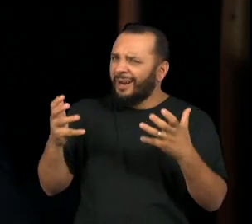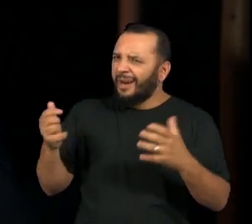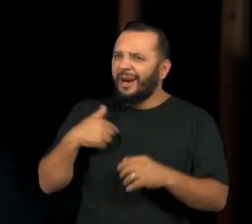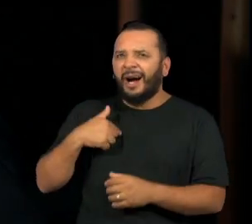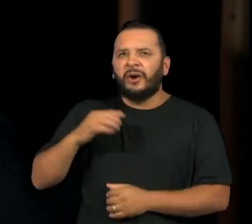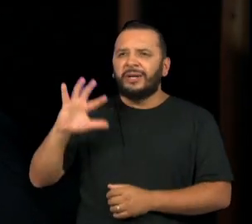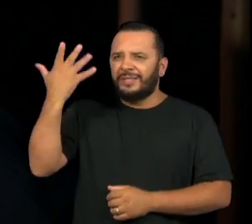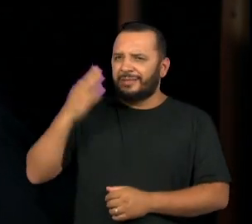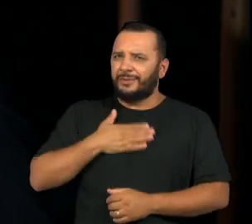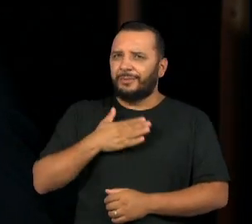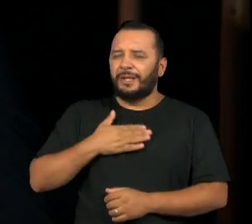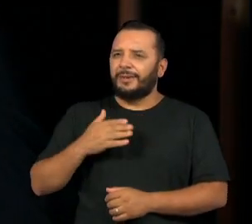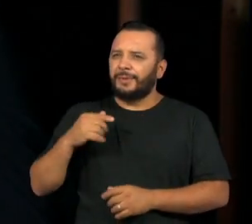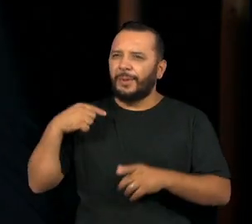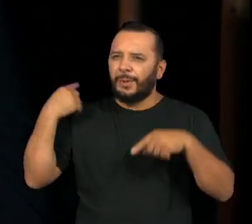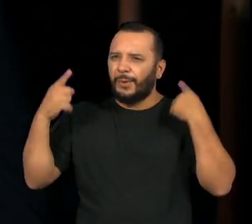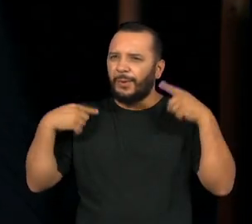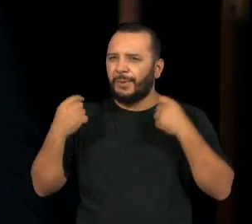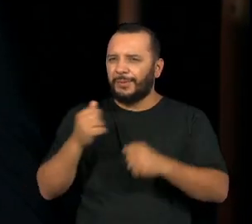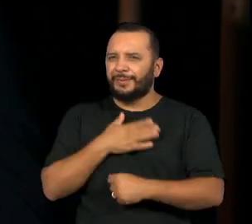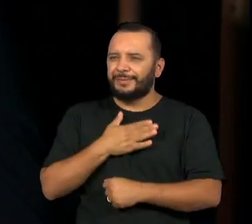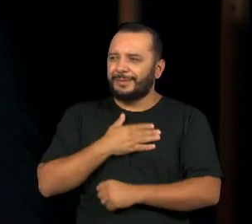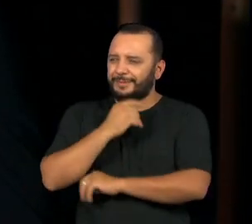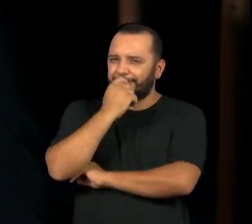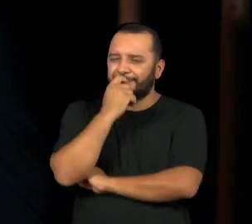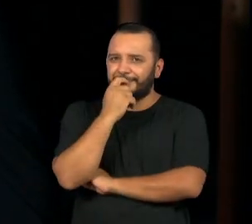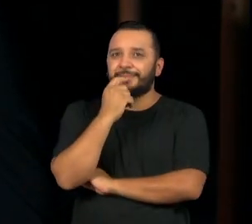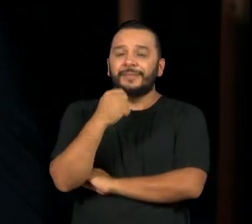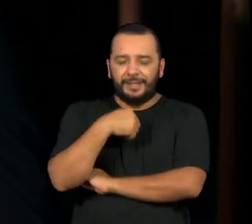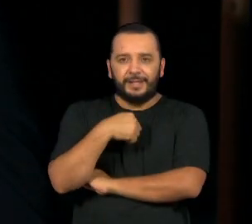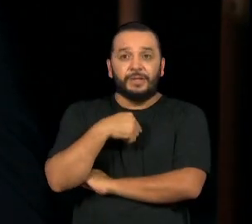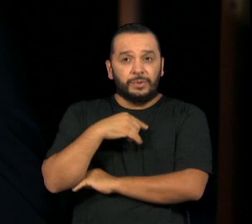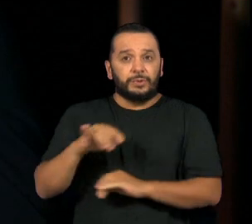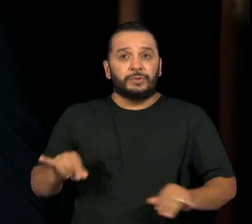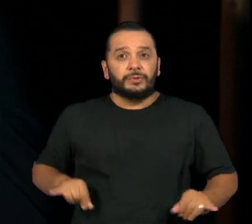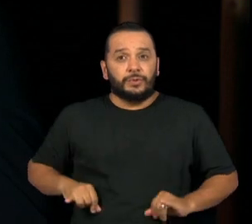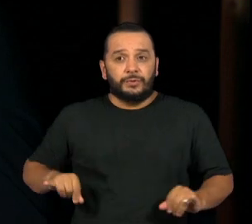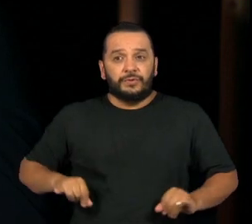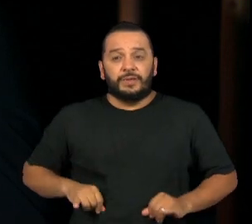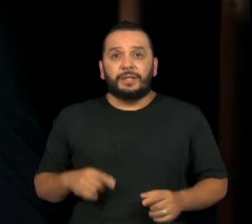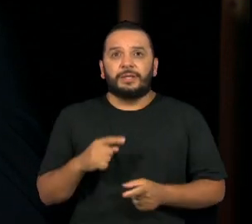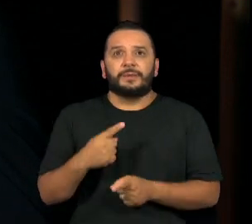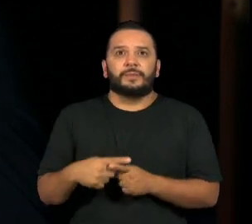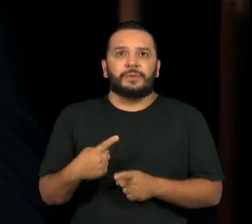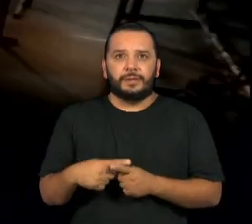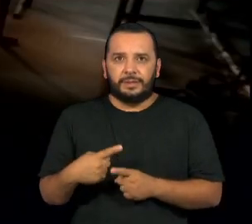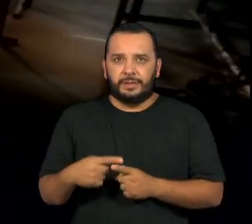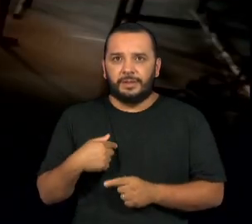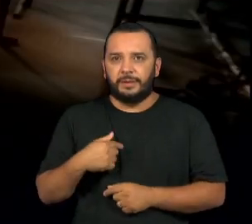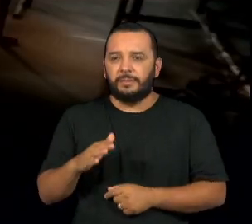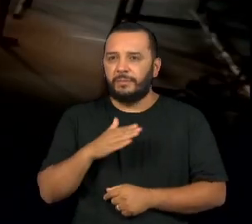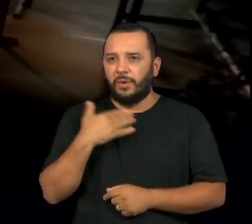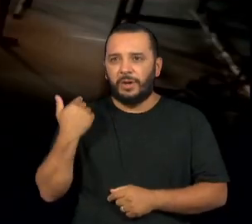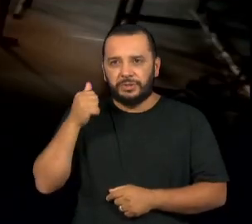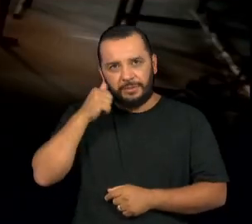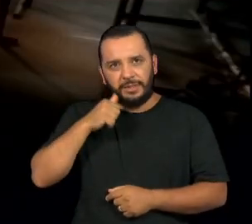negócio muito louco agora, que eu até sofri bastante, assim, com a morte dessa menina